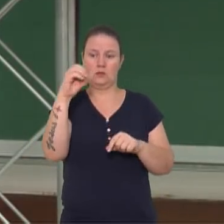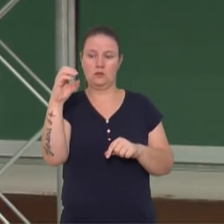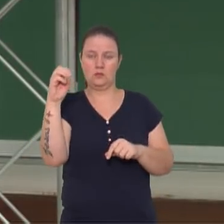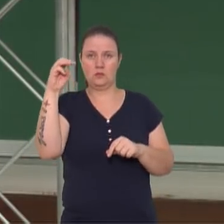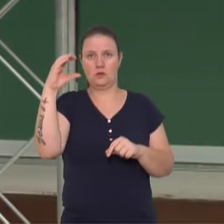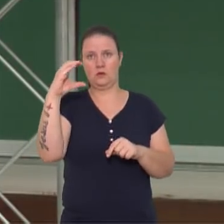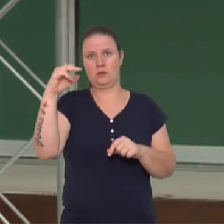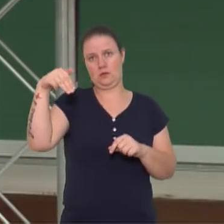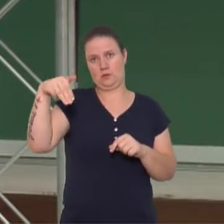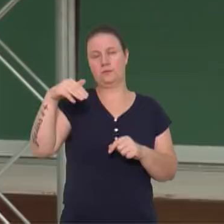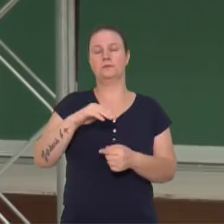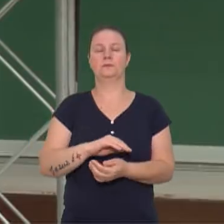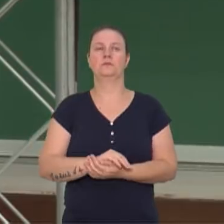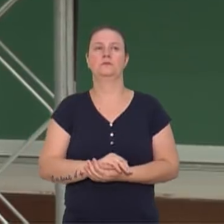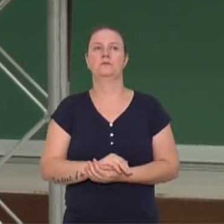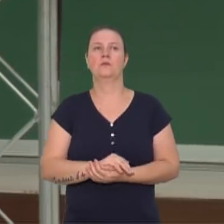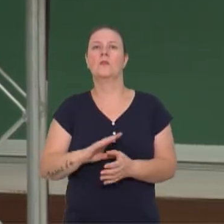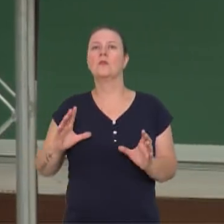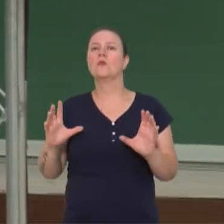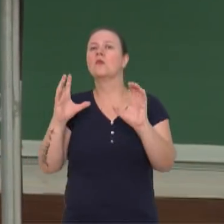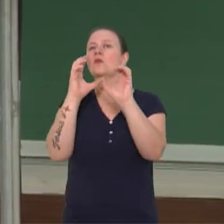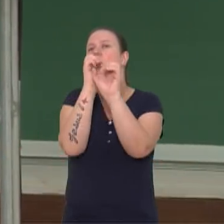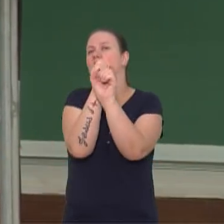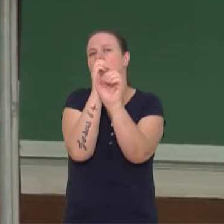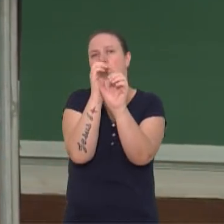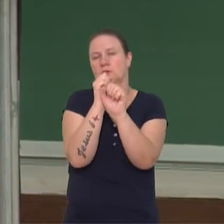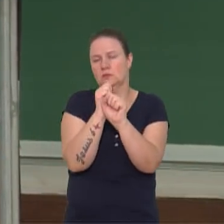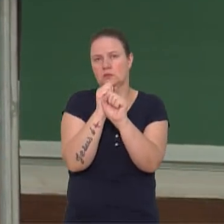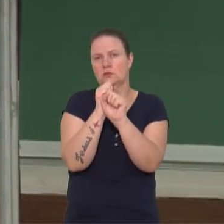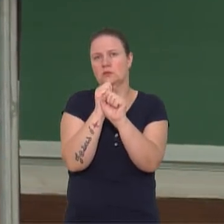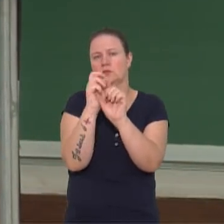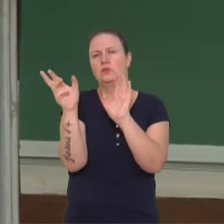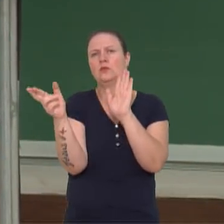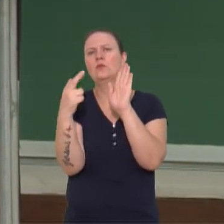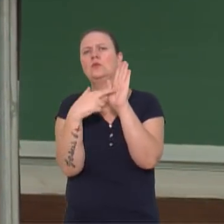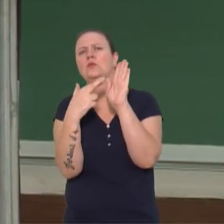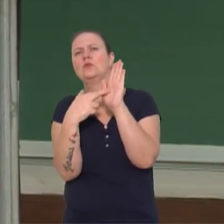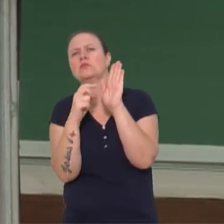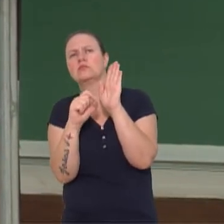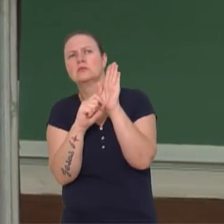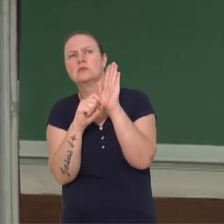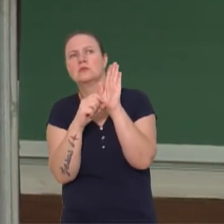eu somo os 6 lados, vai dar para mim